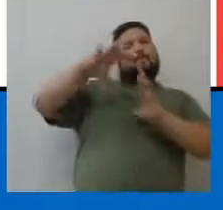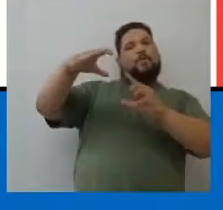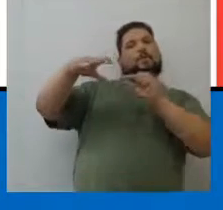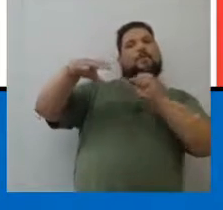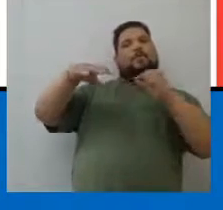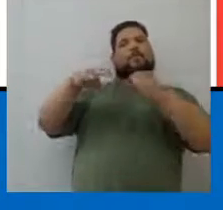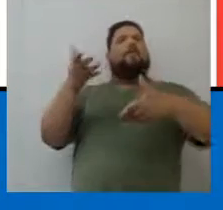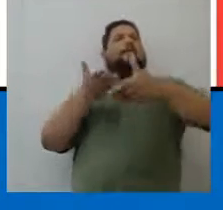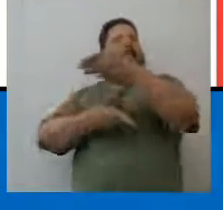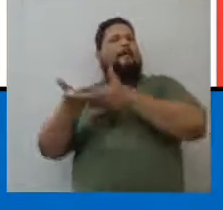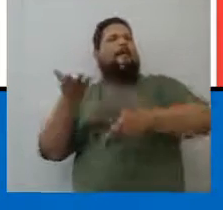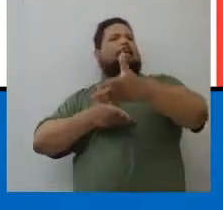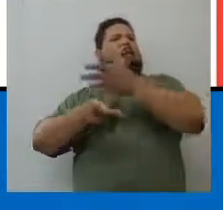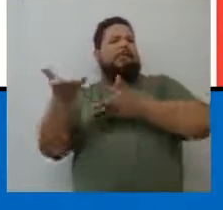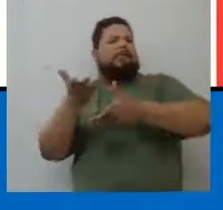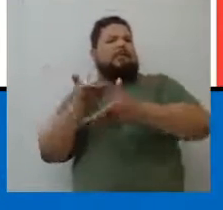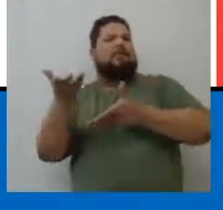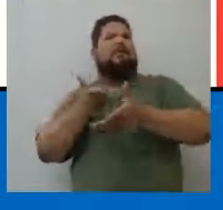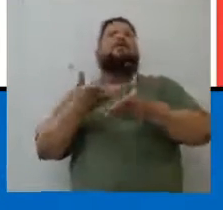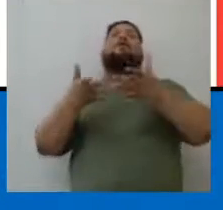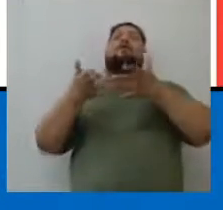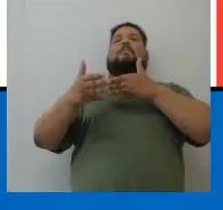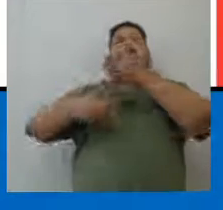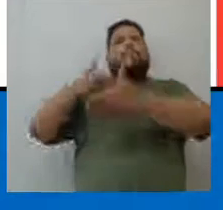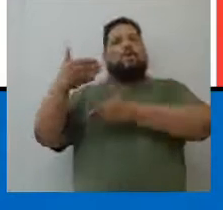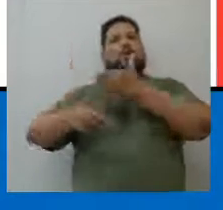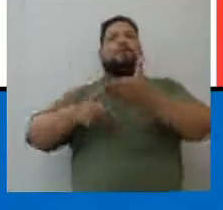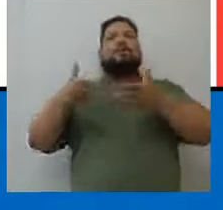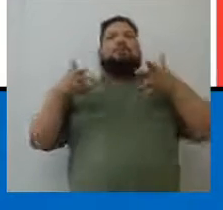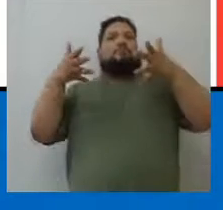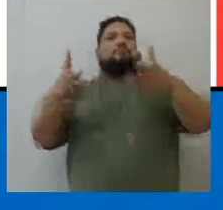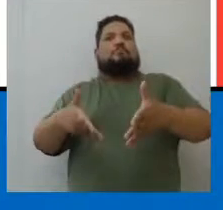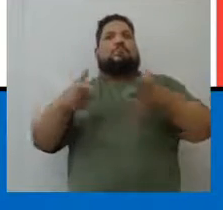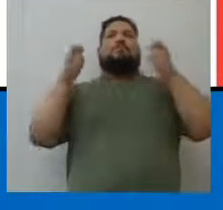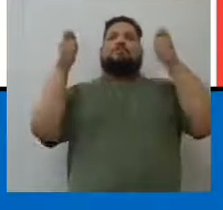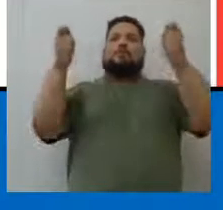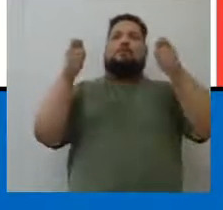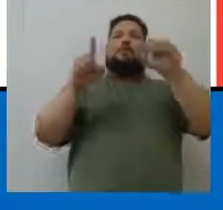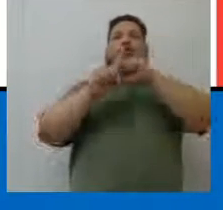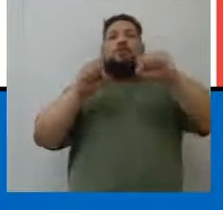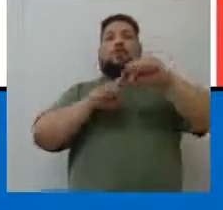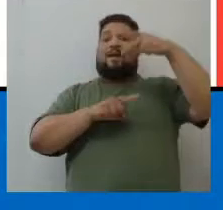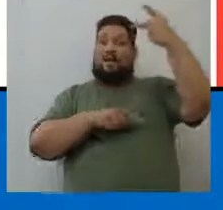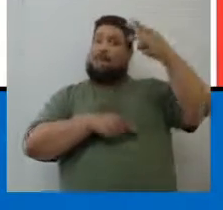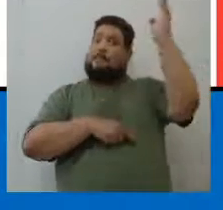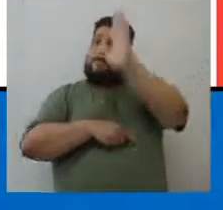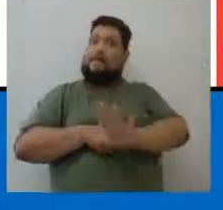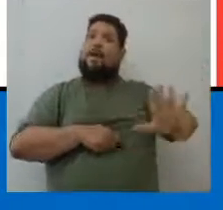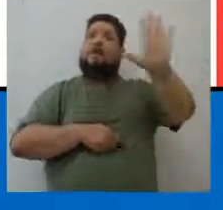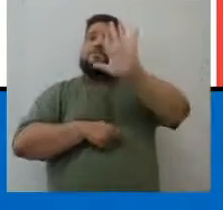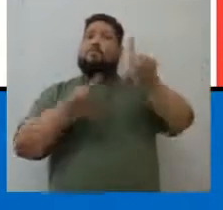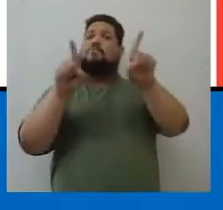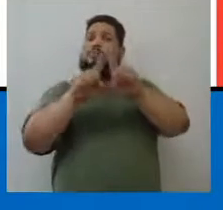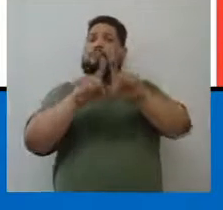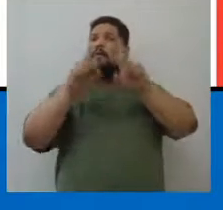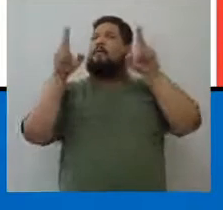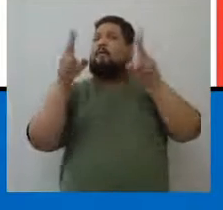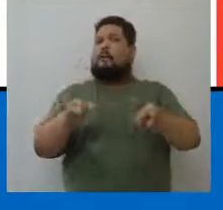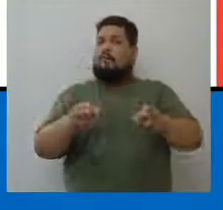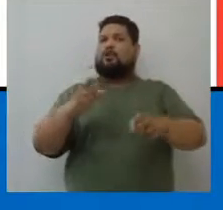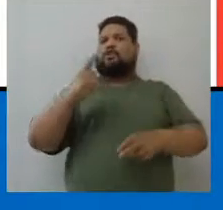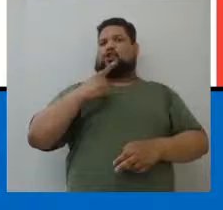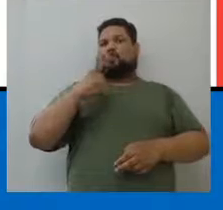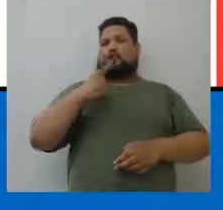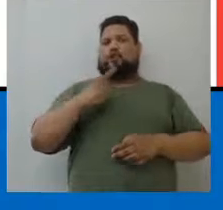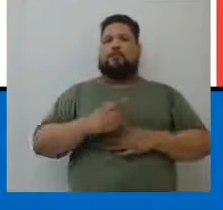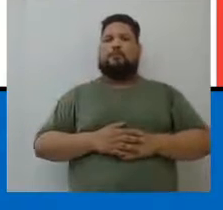esse processo de ativismo social e tal, e o Brasil também não ia ficar de fora dessa